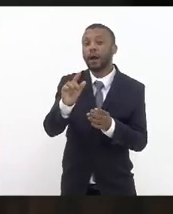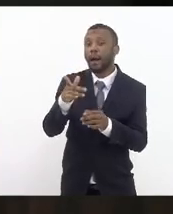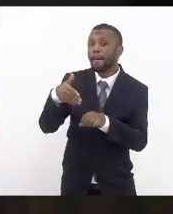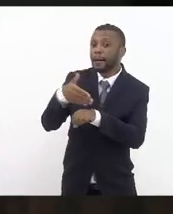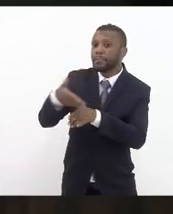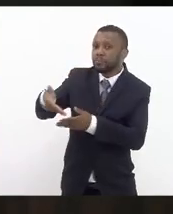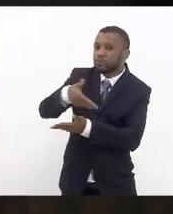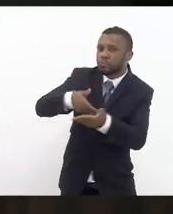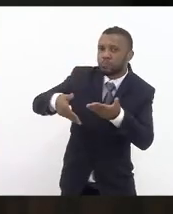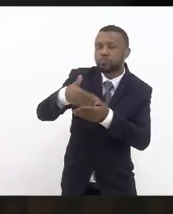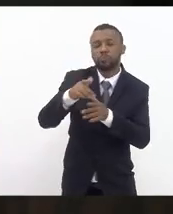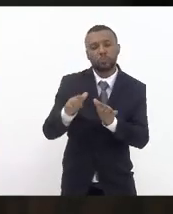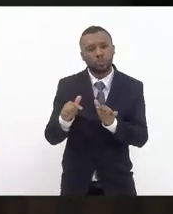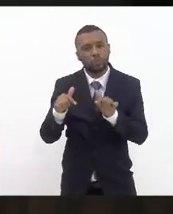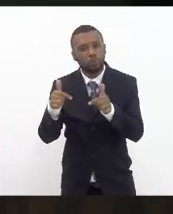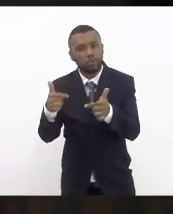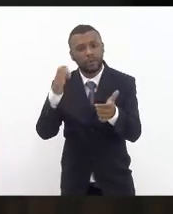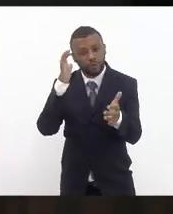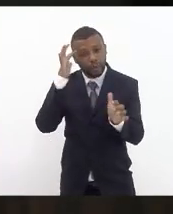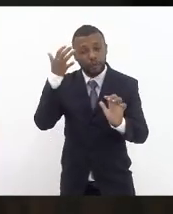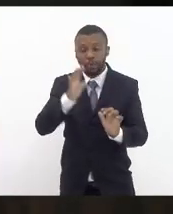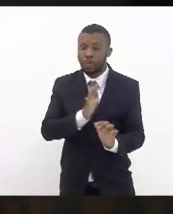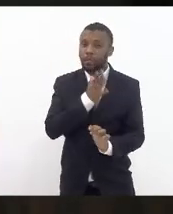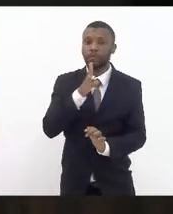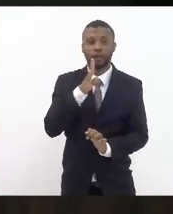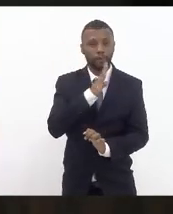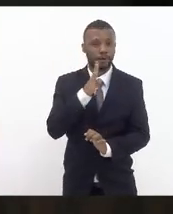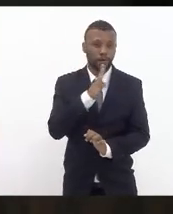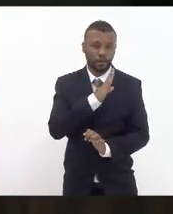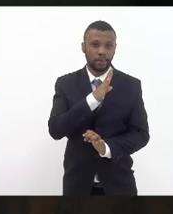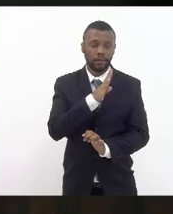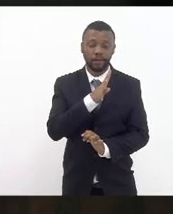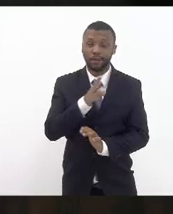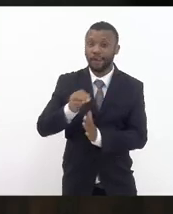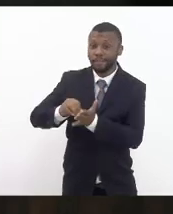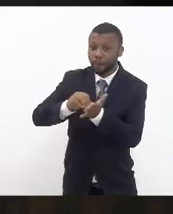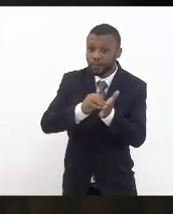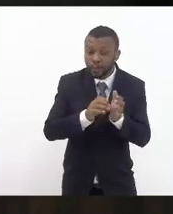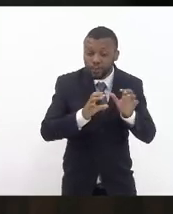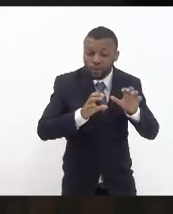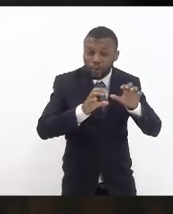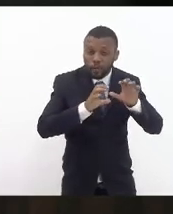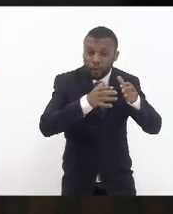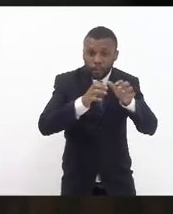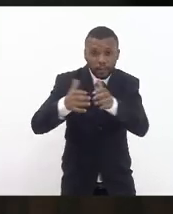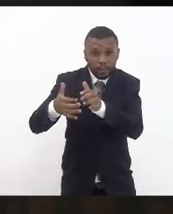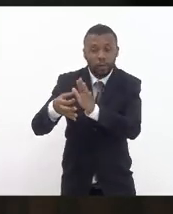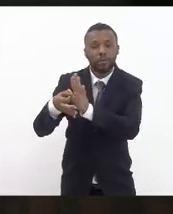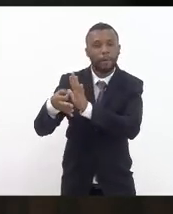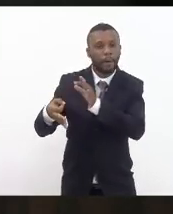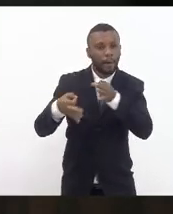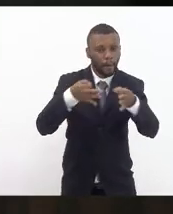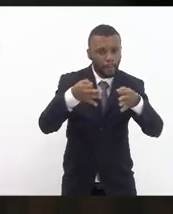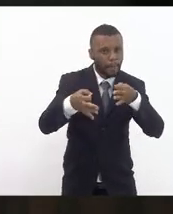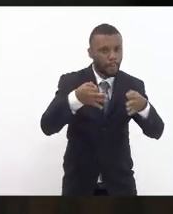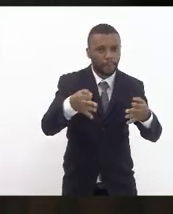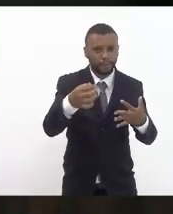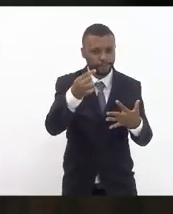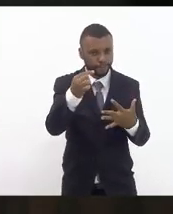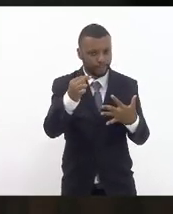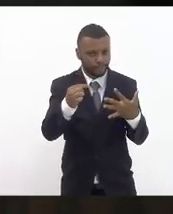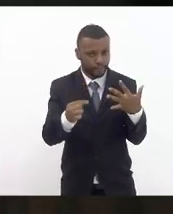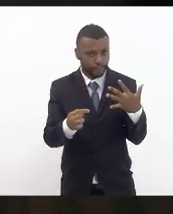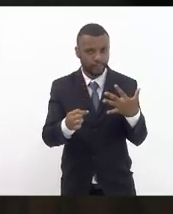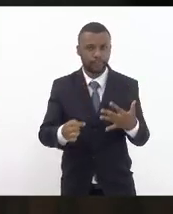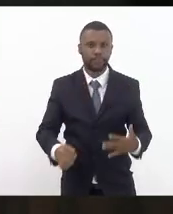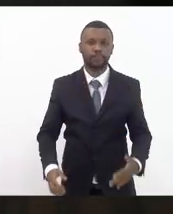de emergência. Pendente de pareceres das comissões de Constituição e Justiça, de Assuntos Municipais, Desenvolvimento Regional e de Orçamento, Finanças, Fiscalização Financeira e